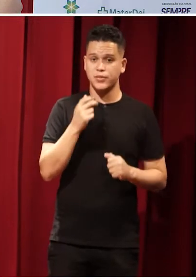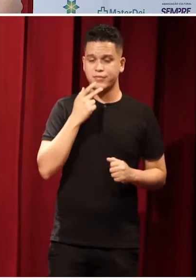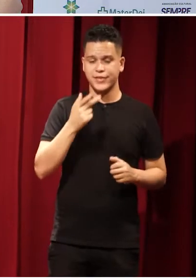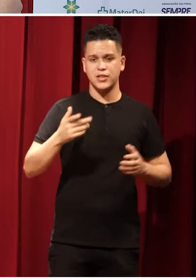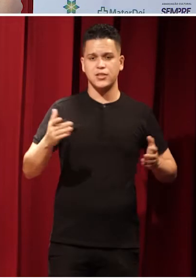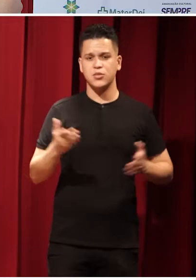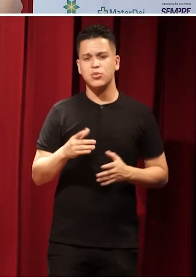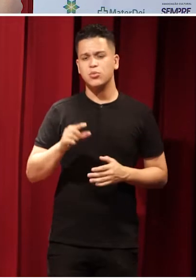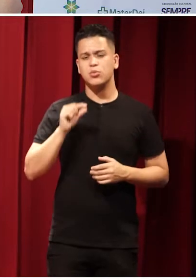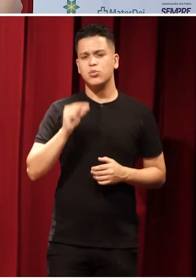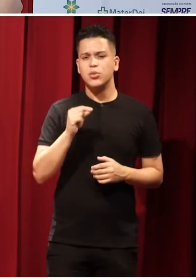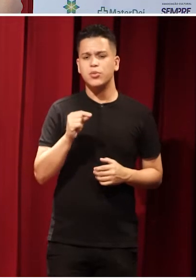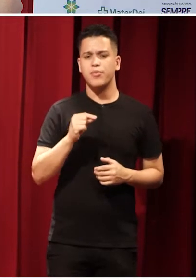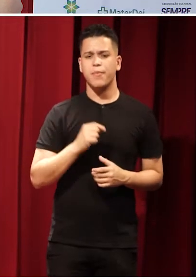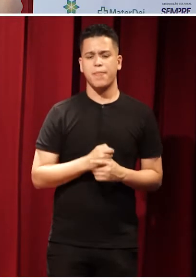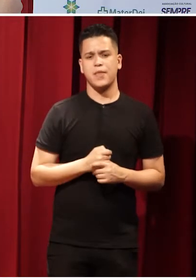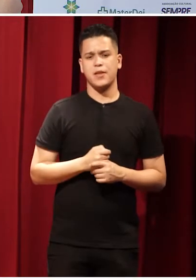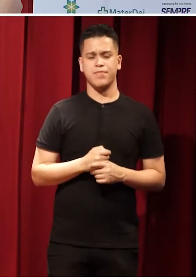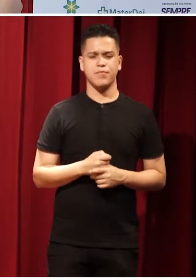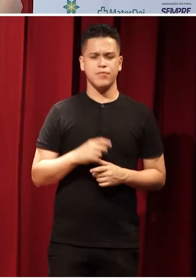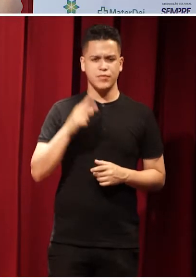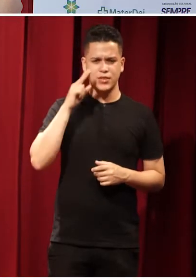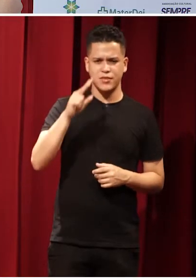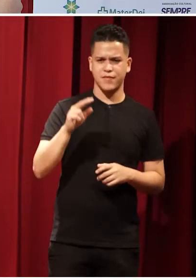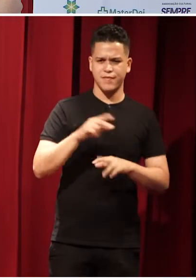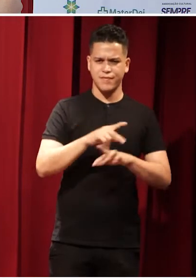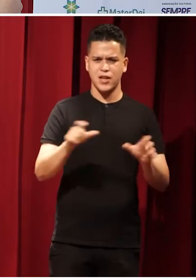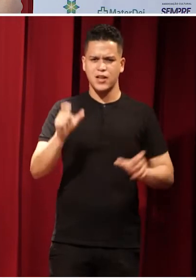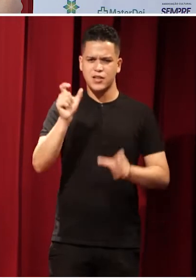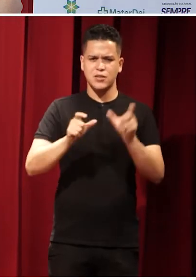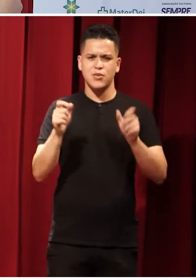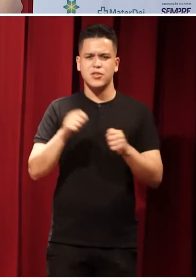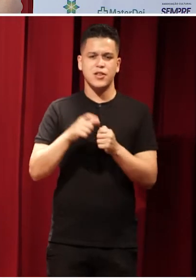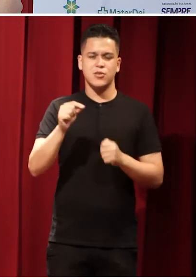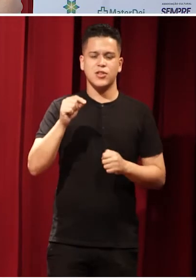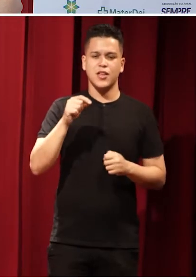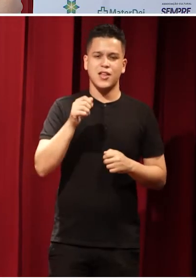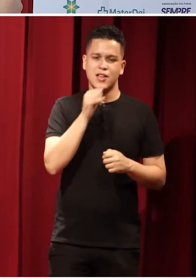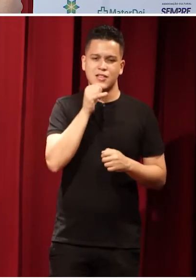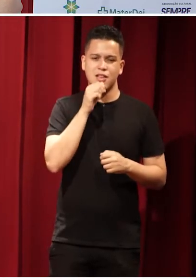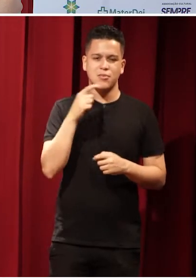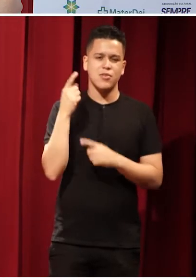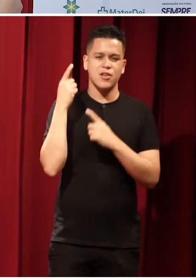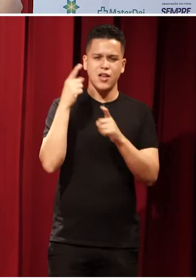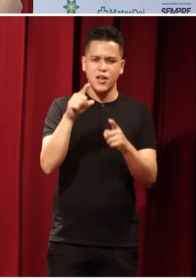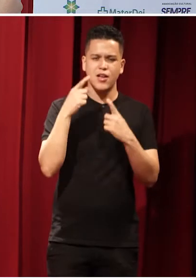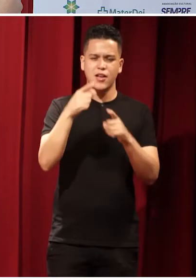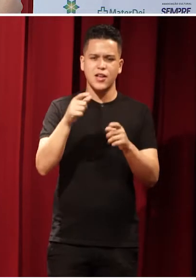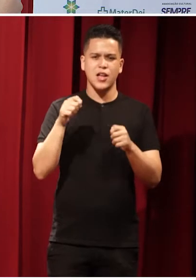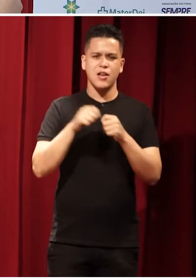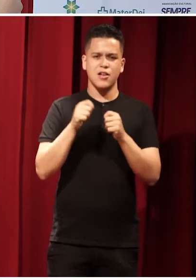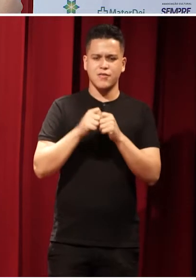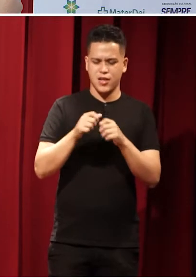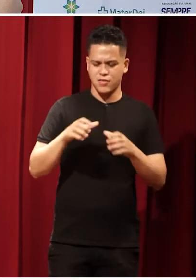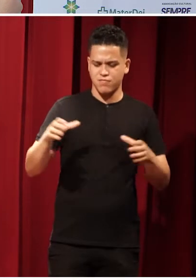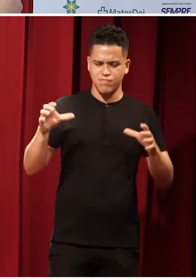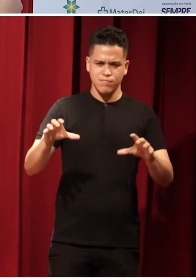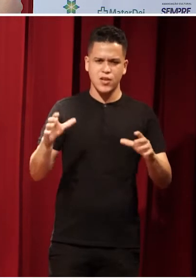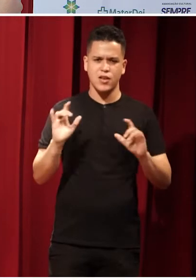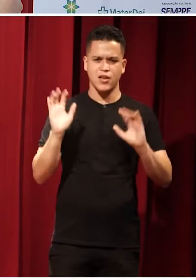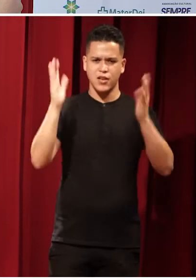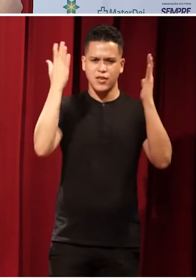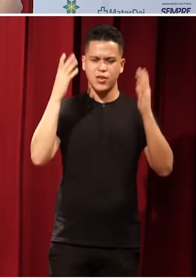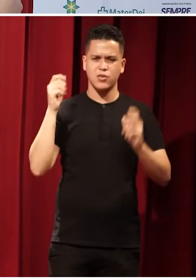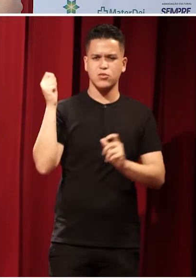é que a figura dos ativistas que estão na Amazônia, as figuras dos ativistas